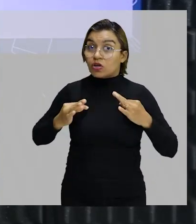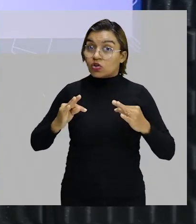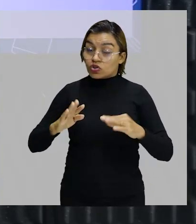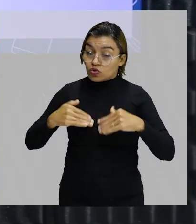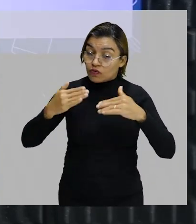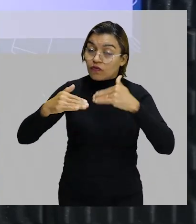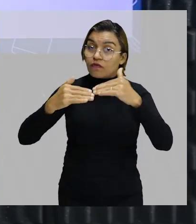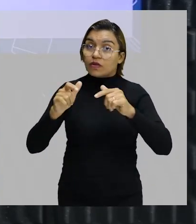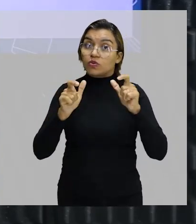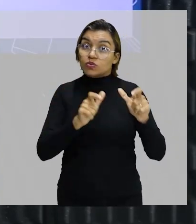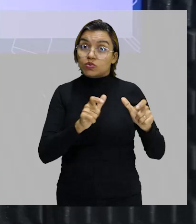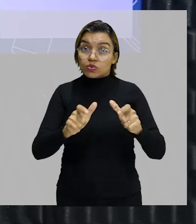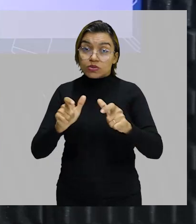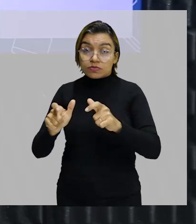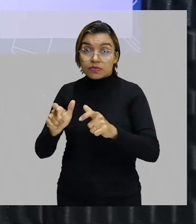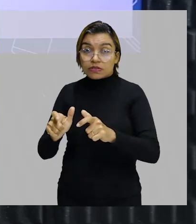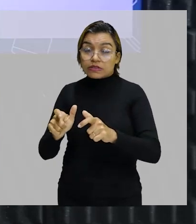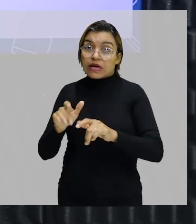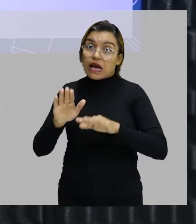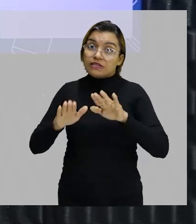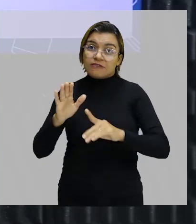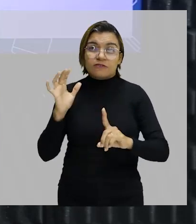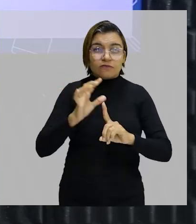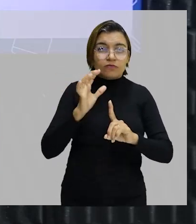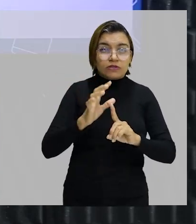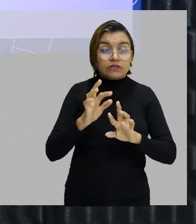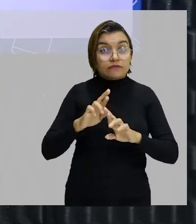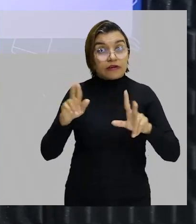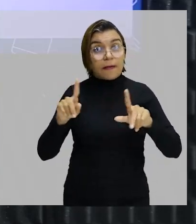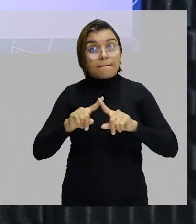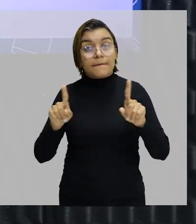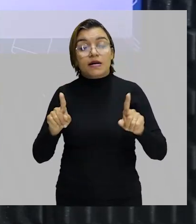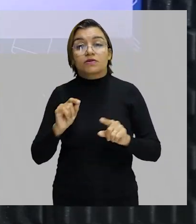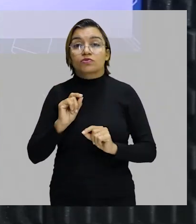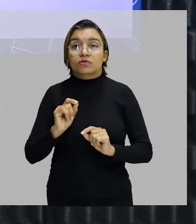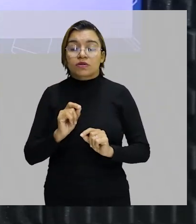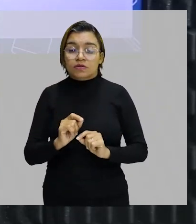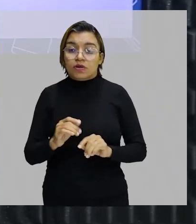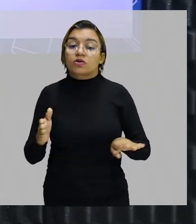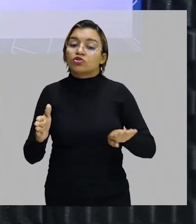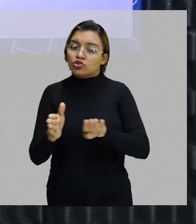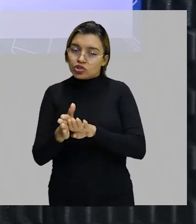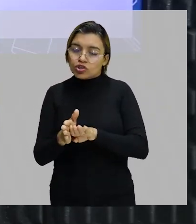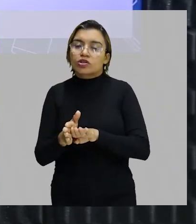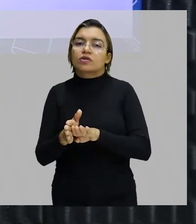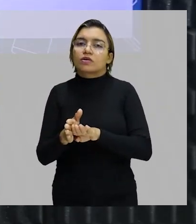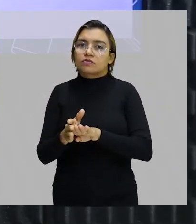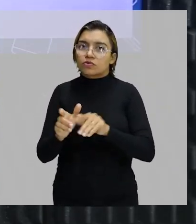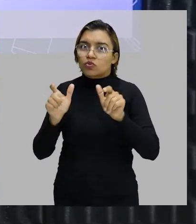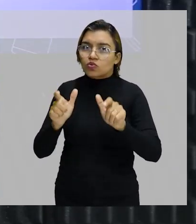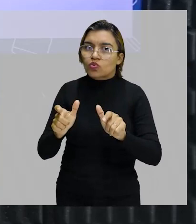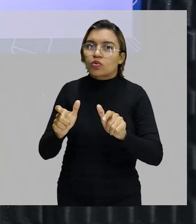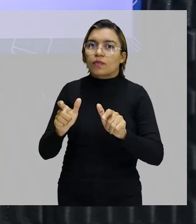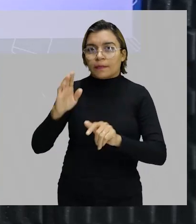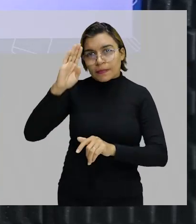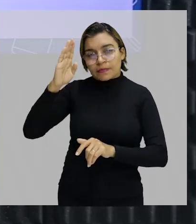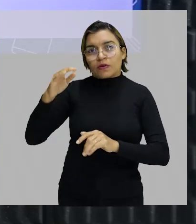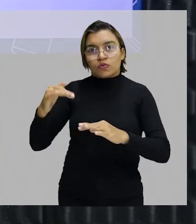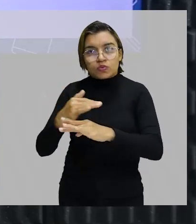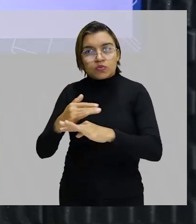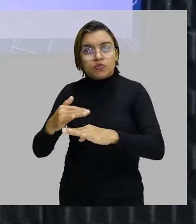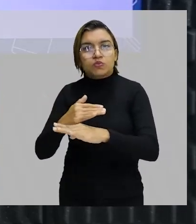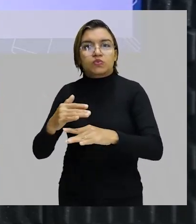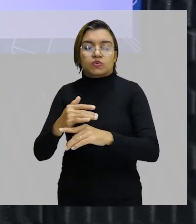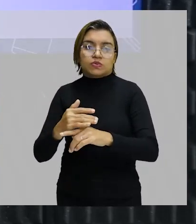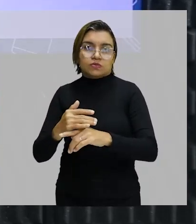dos espaços locais dificulte a chegada total. Mas ela vai chegar no metrópole regional, no centro regional, na